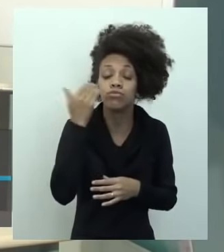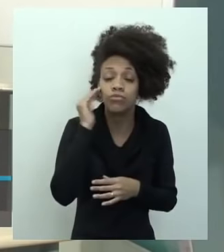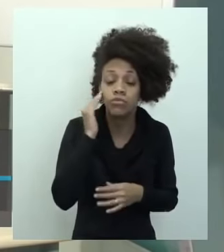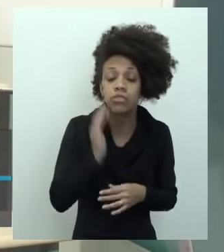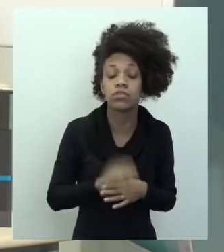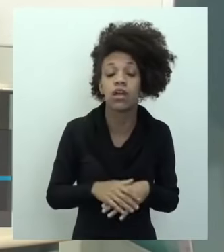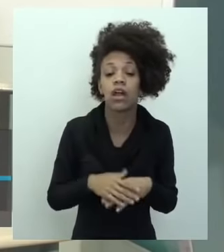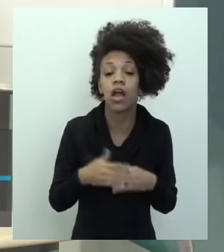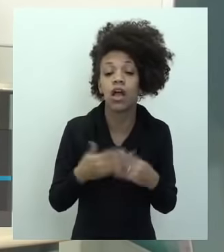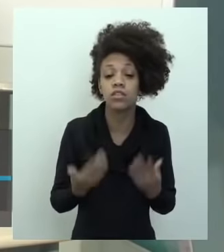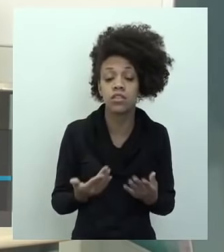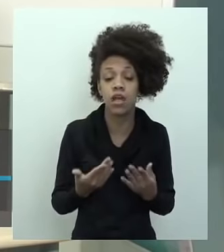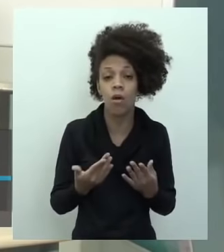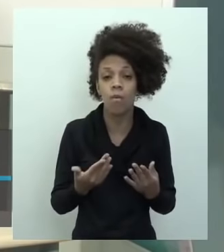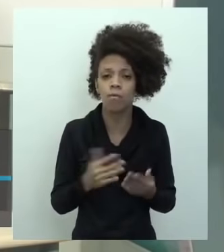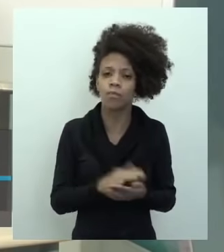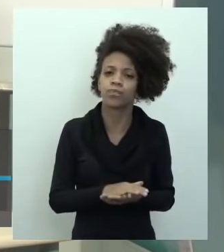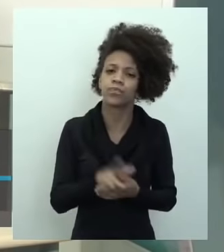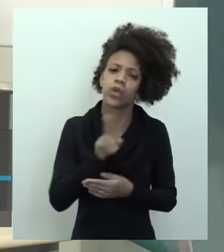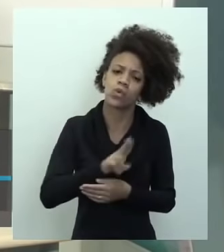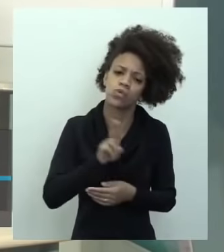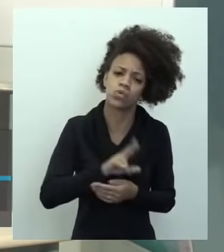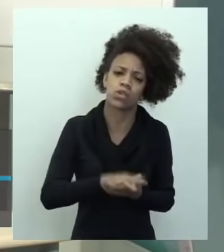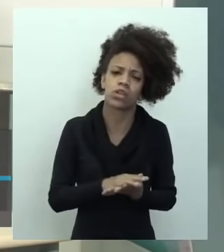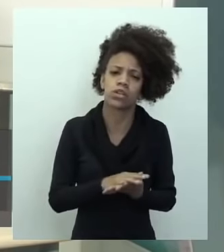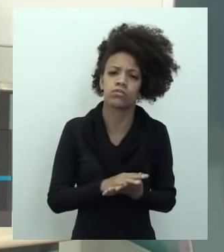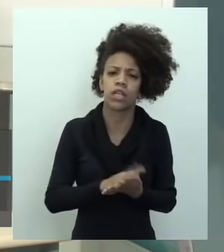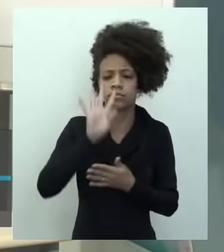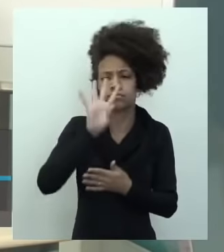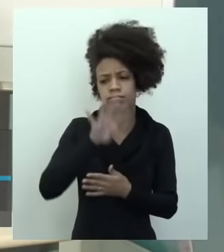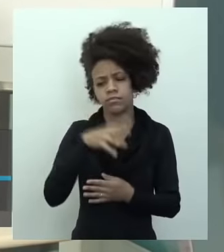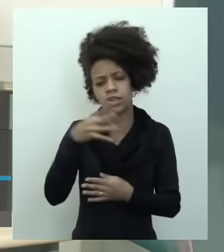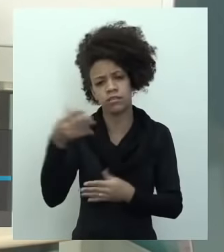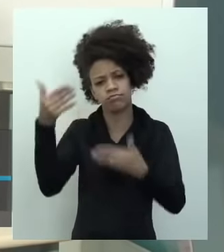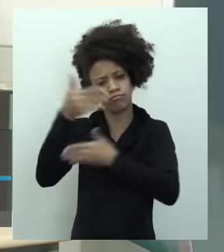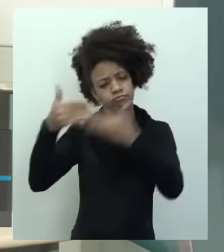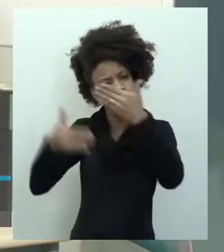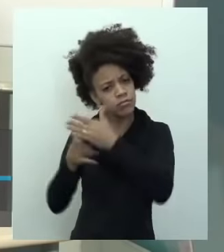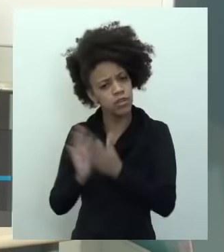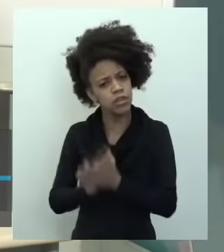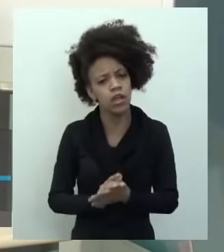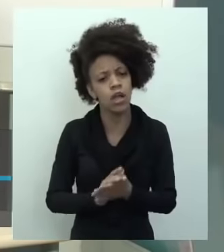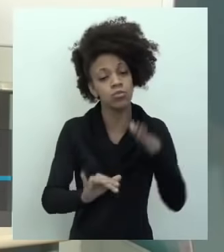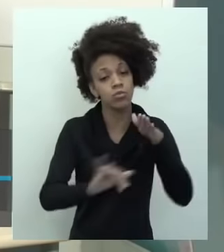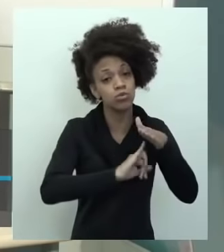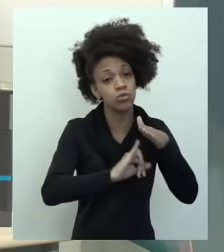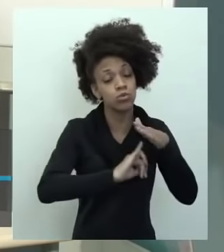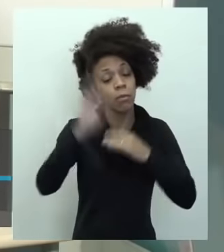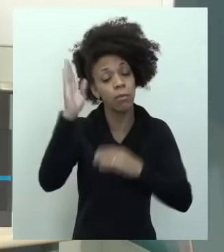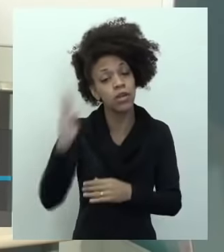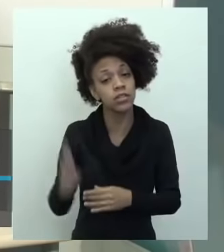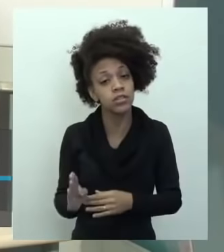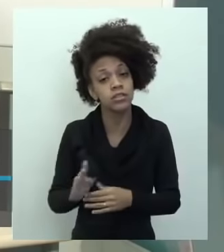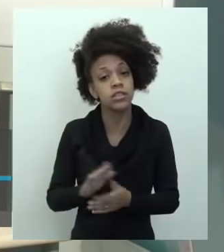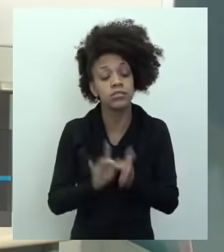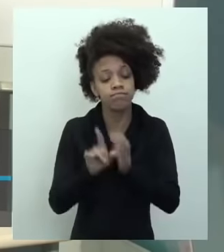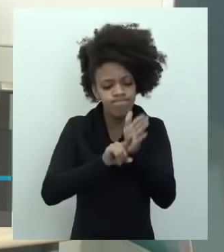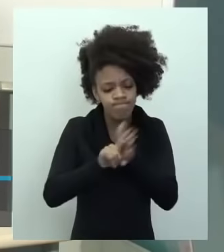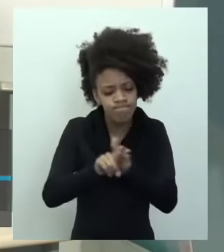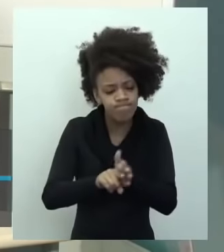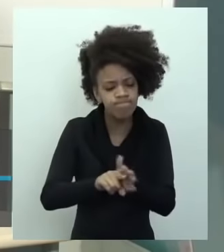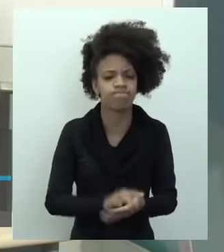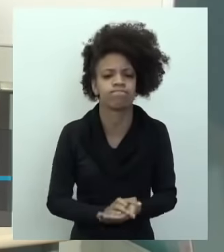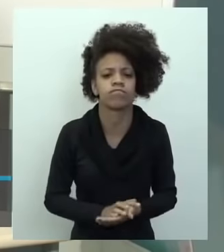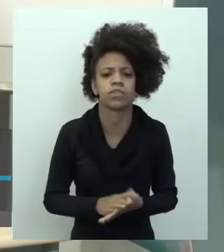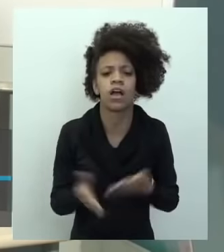definição utilizada, né, nesse slide para vocês é uma definição do Instituto Brasileiro de Geografia e Estatística. E agora nós vamos